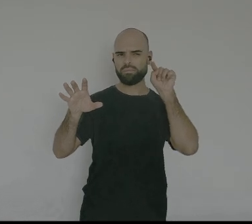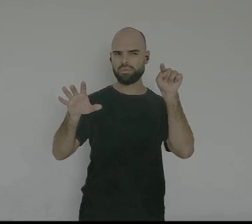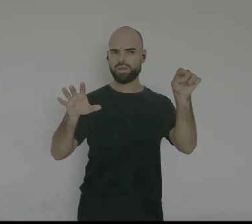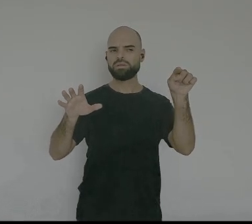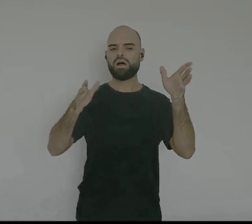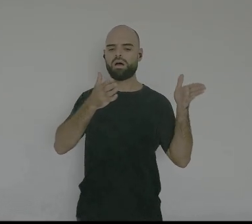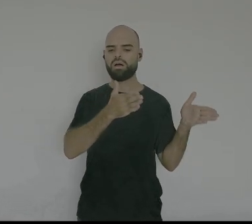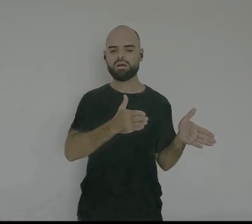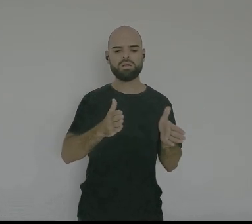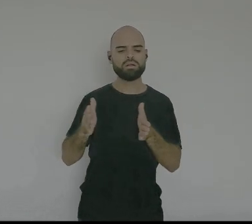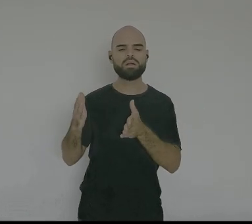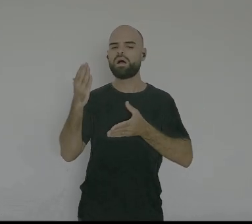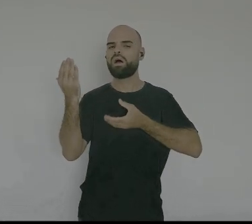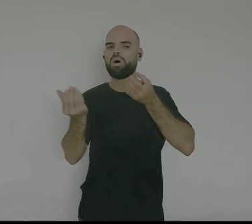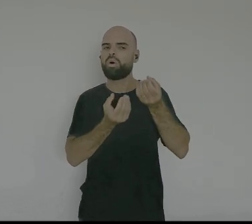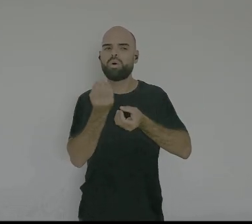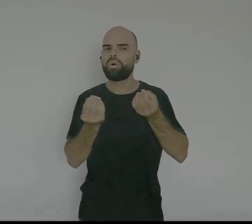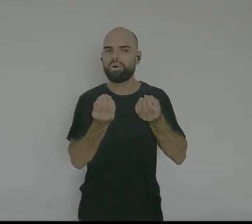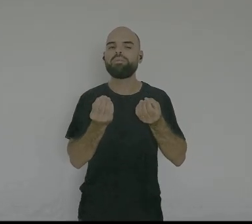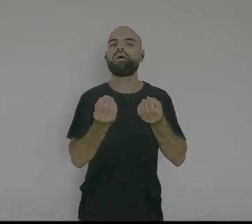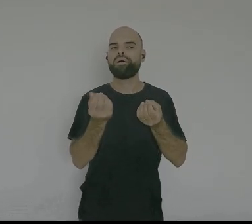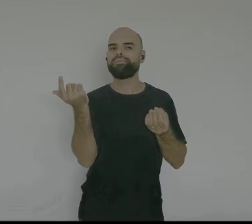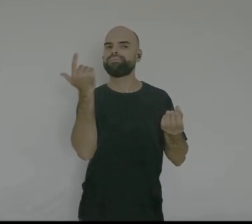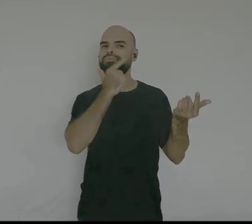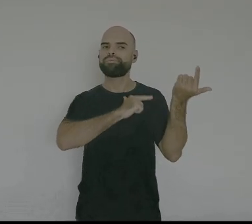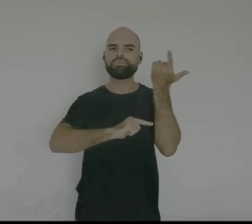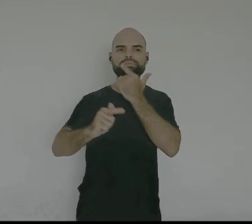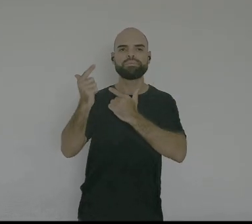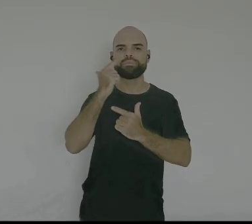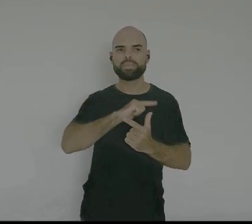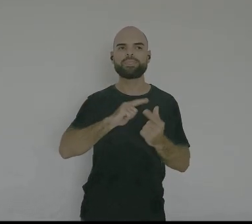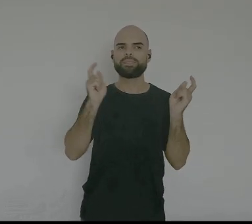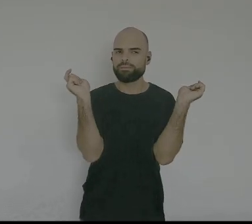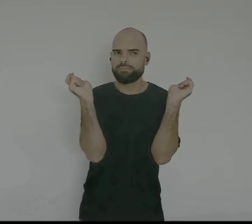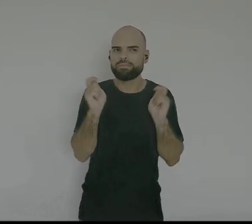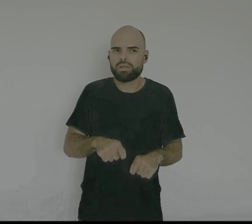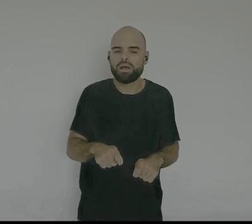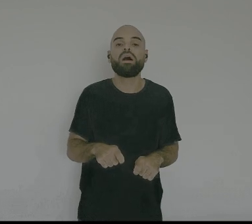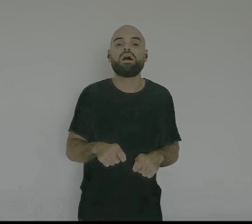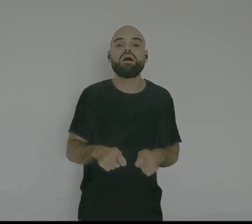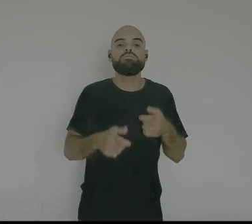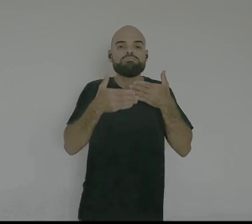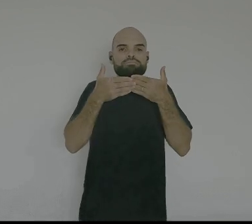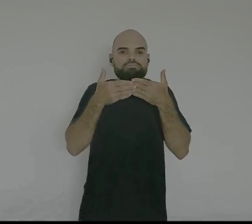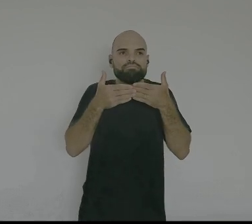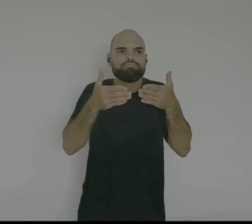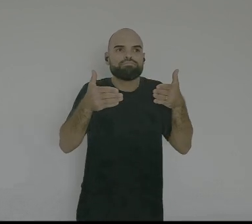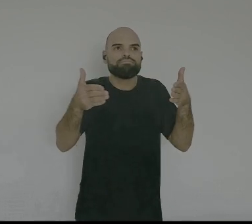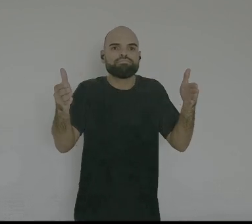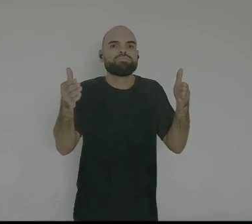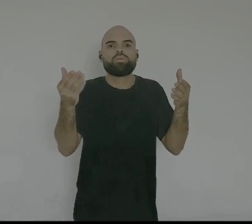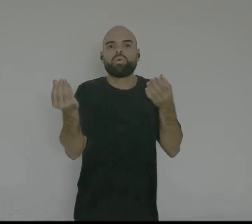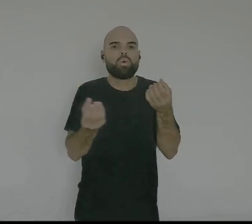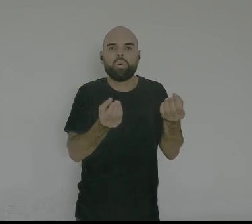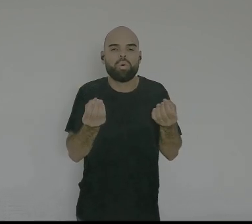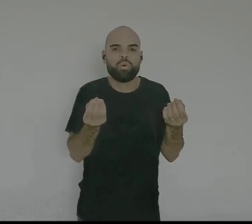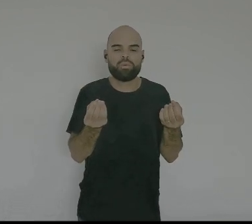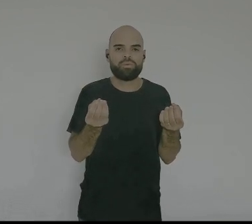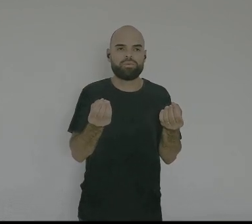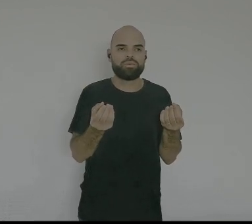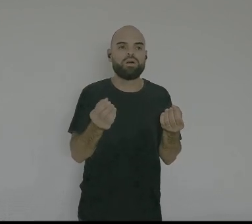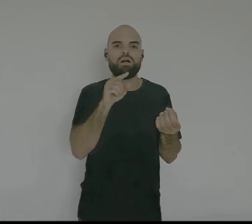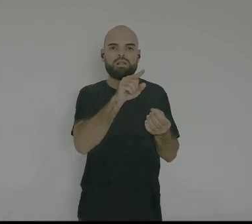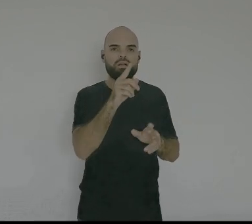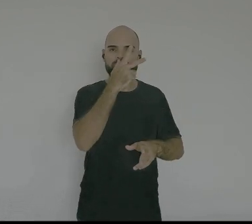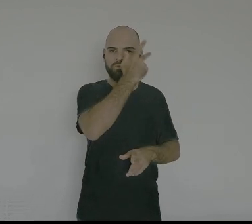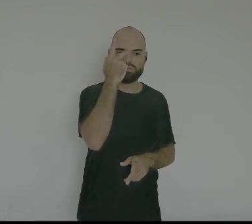na rede aquela população, nós criamos a